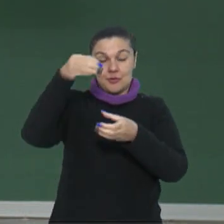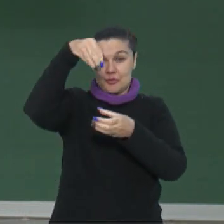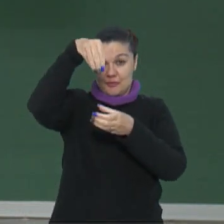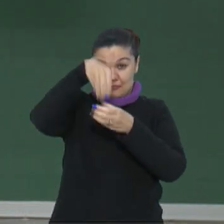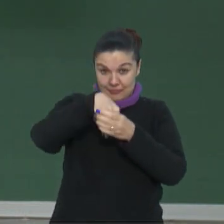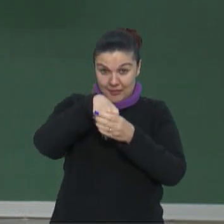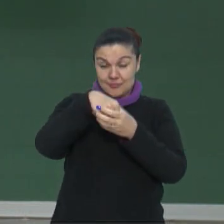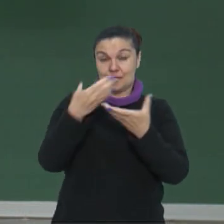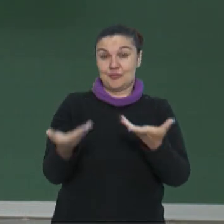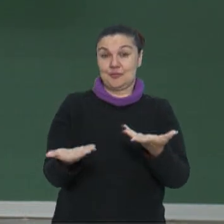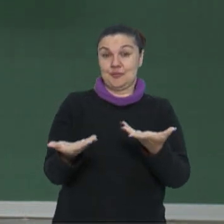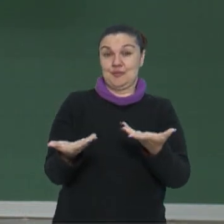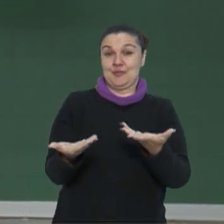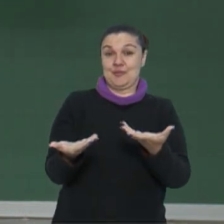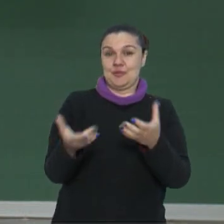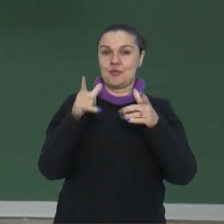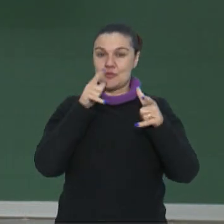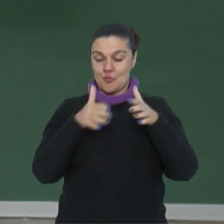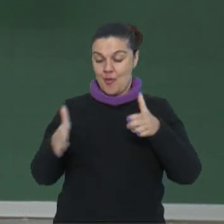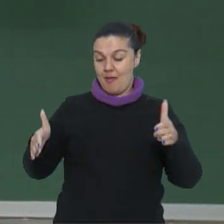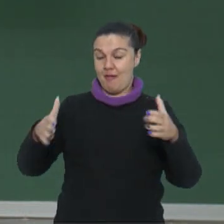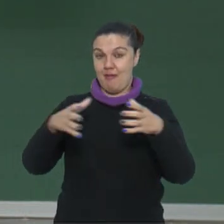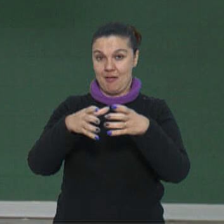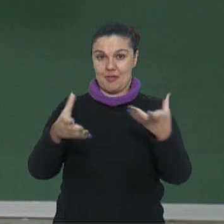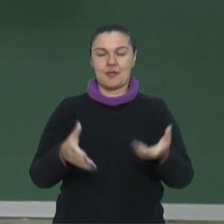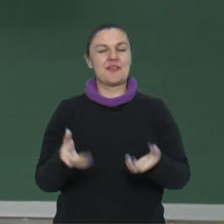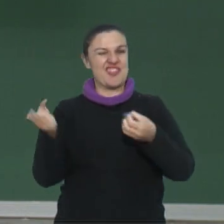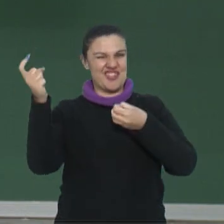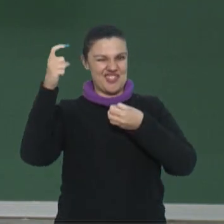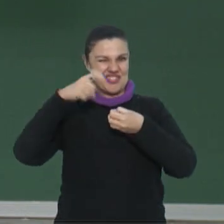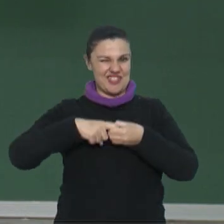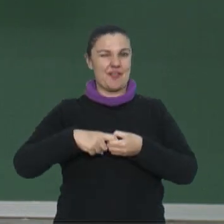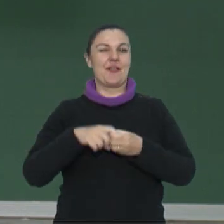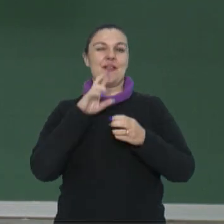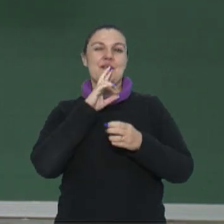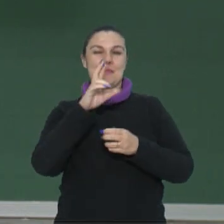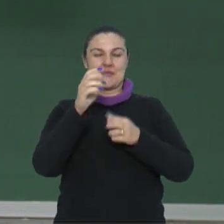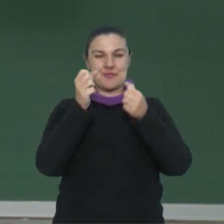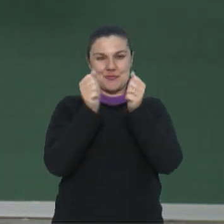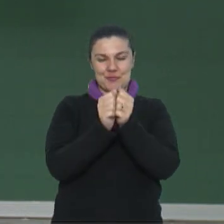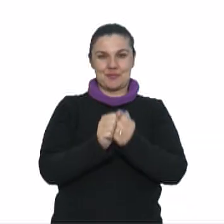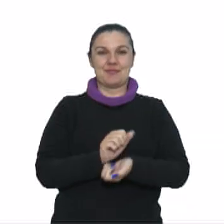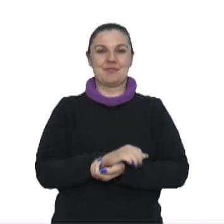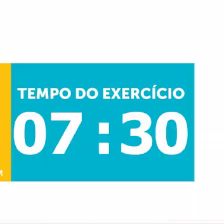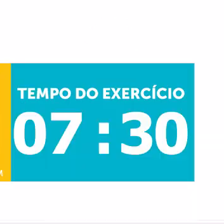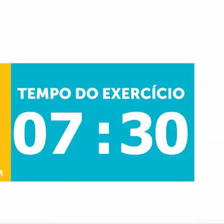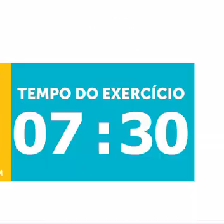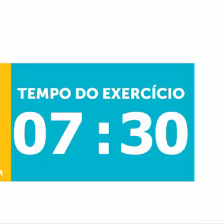dentro, quase, né? De um lago. Daqui a pouquinho nós voltamos, corrigimos juntos, combinado?